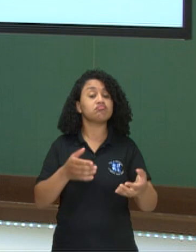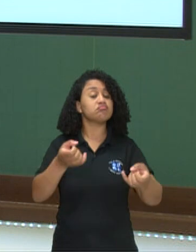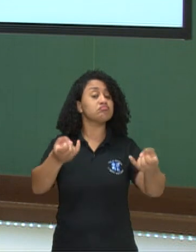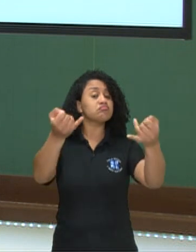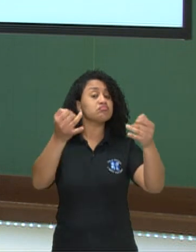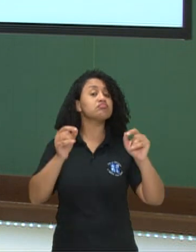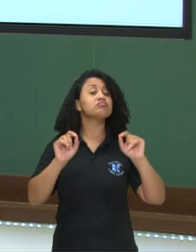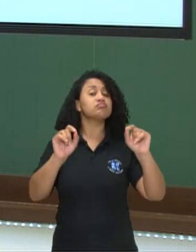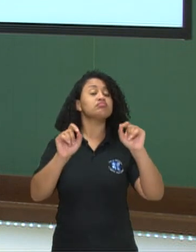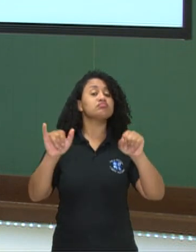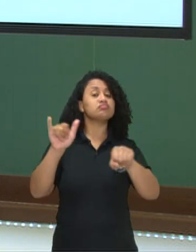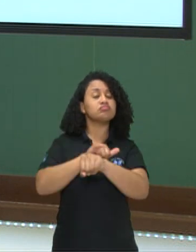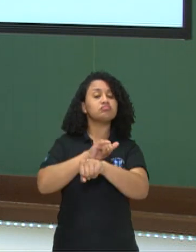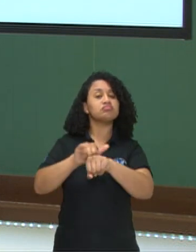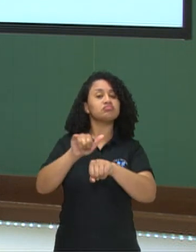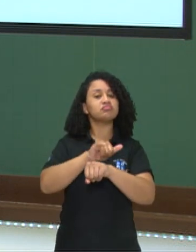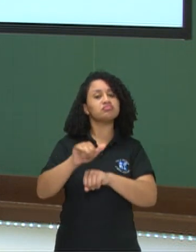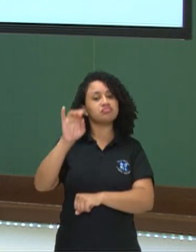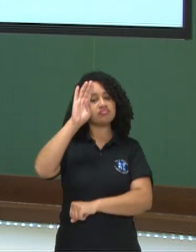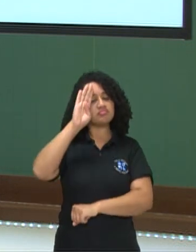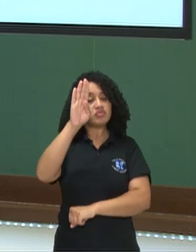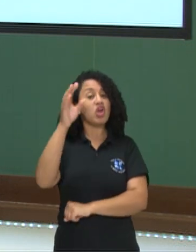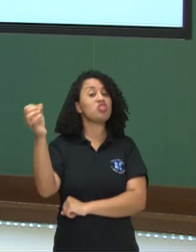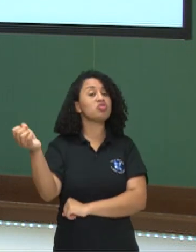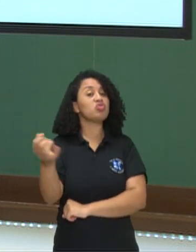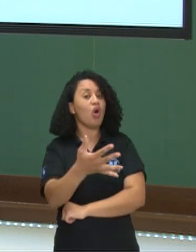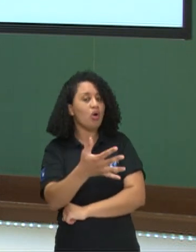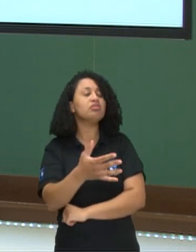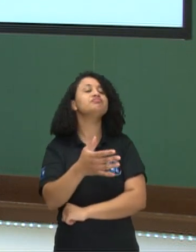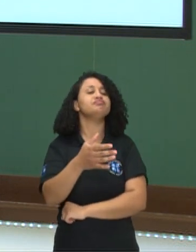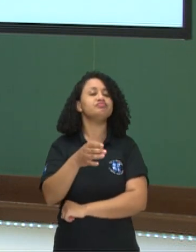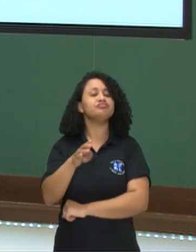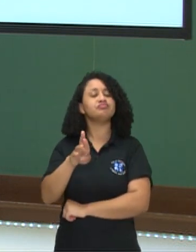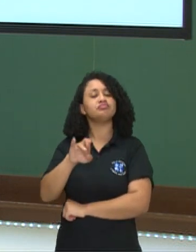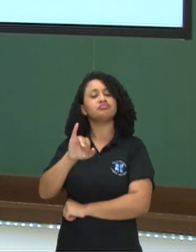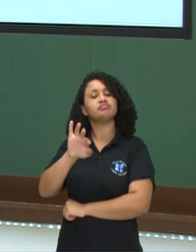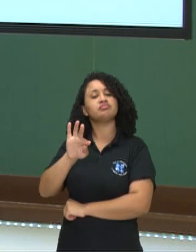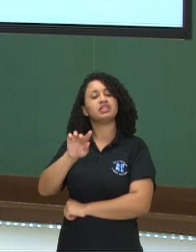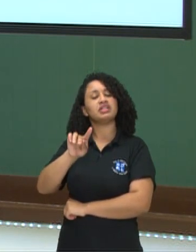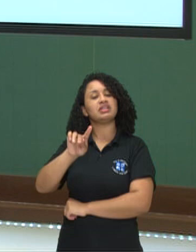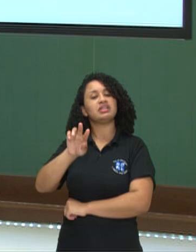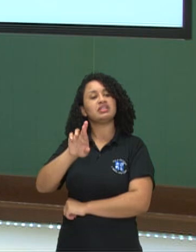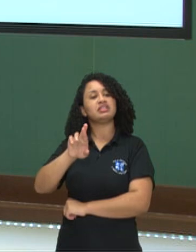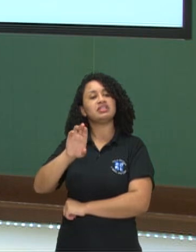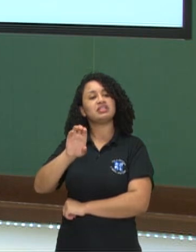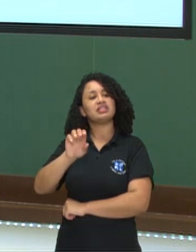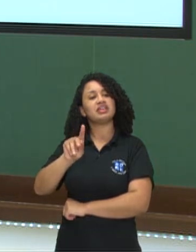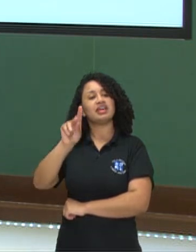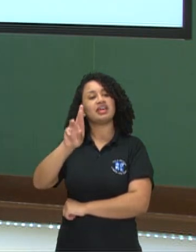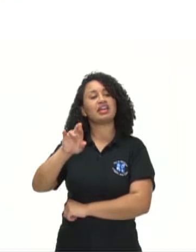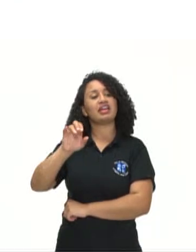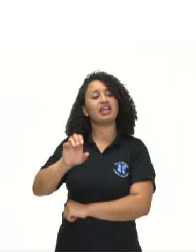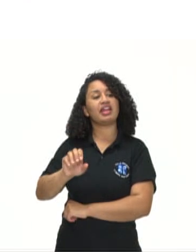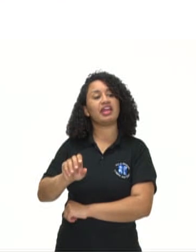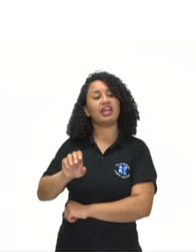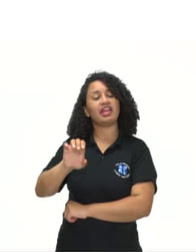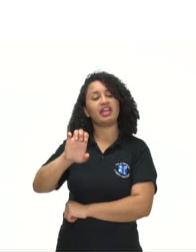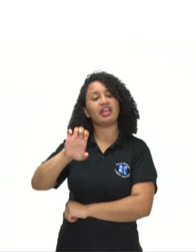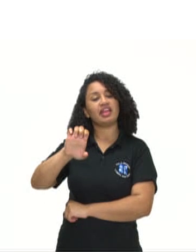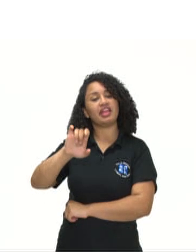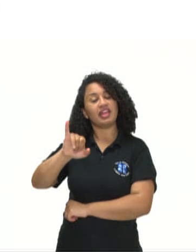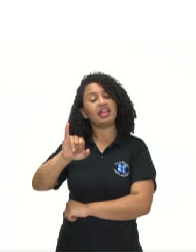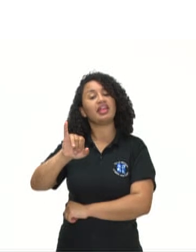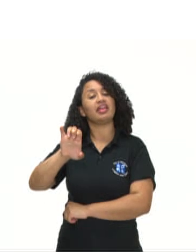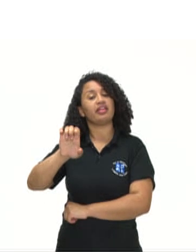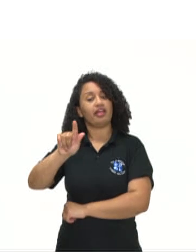Explicação: tática militar inovadora, Blitzkrieg ou Guerra Relâmpago. Os aviões